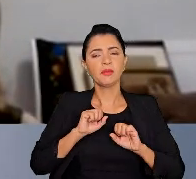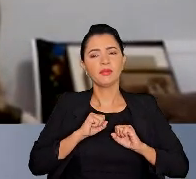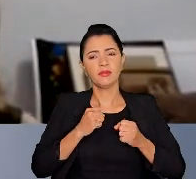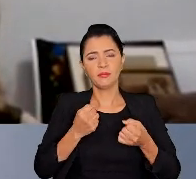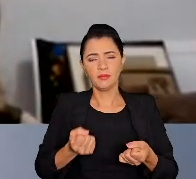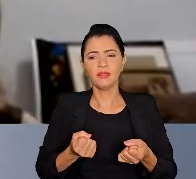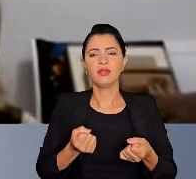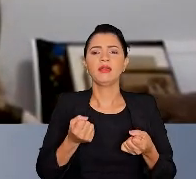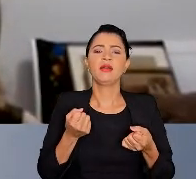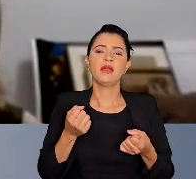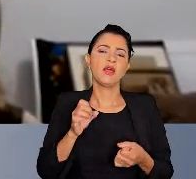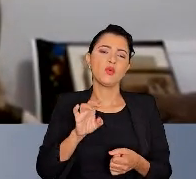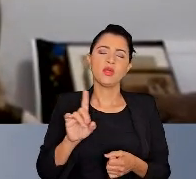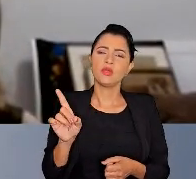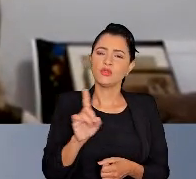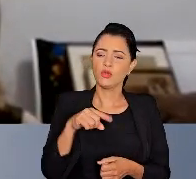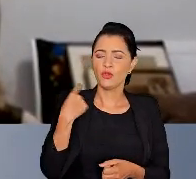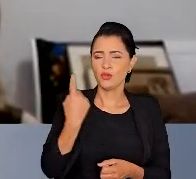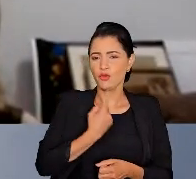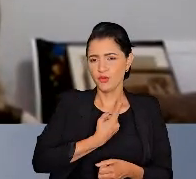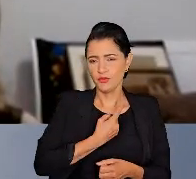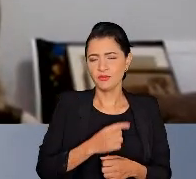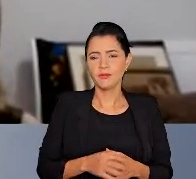digo, não é só nossa,